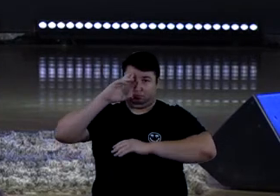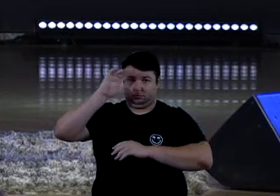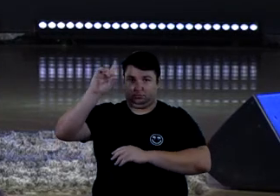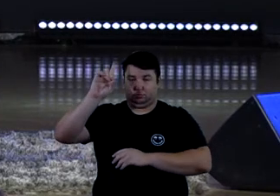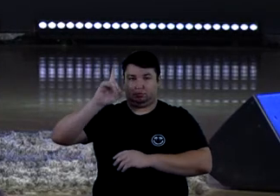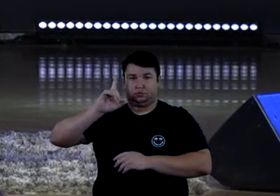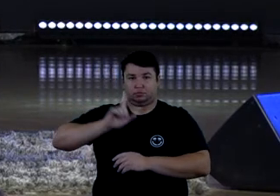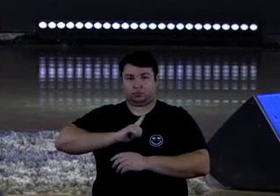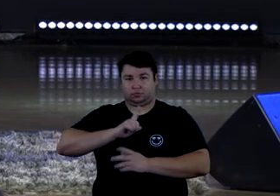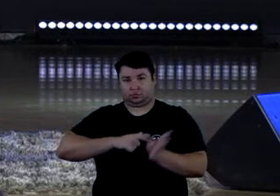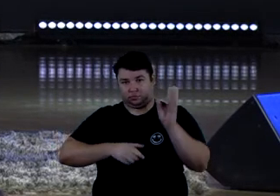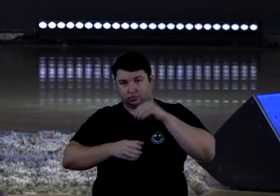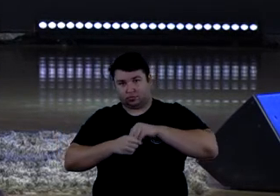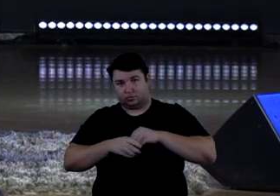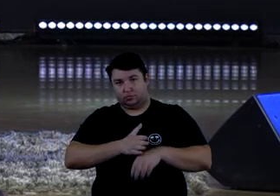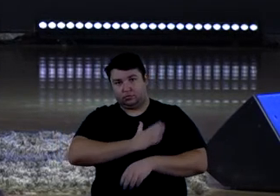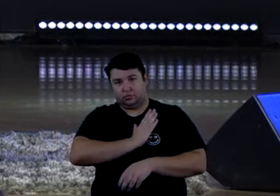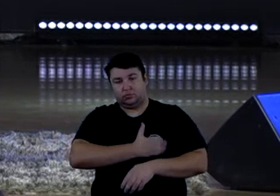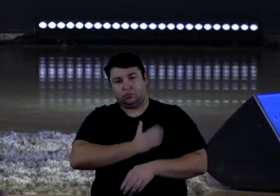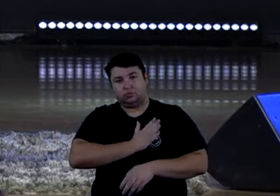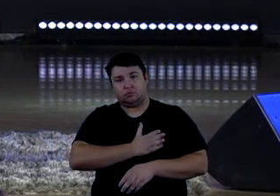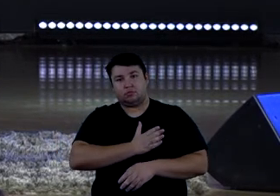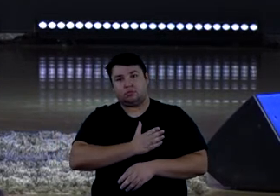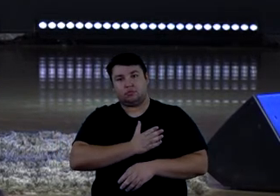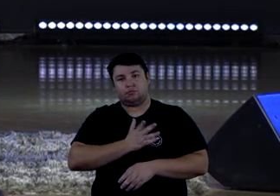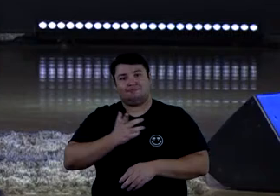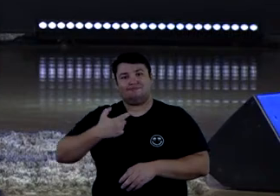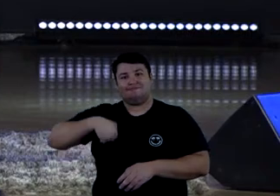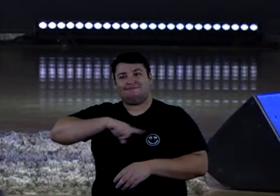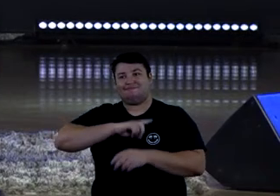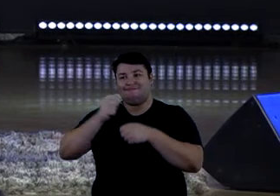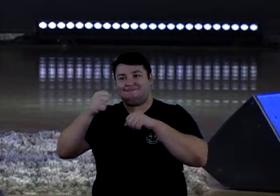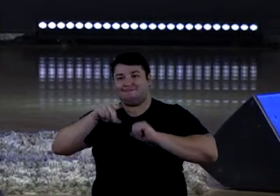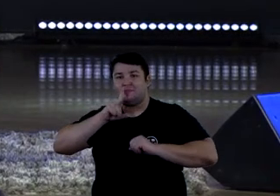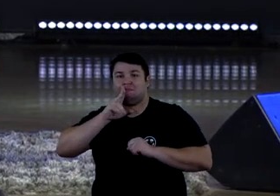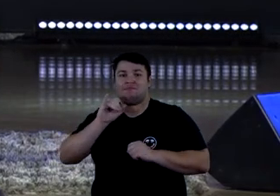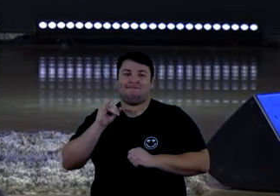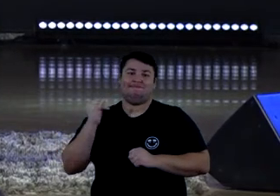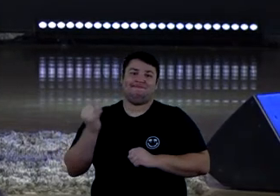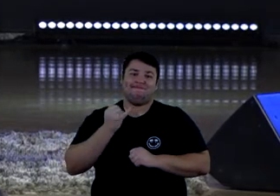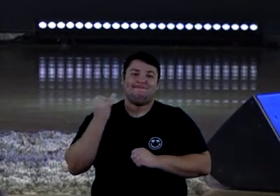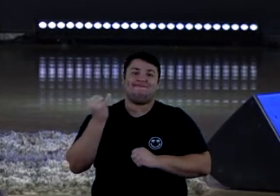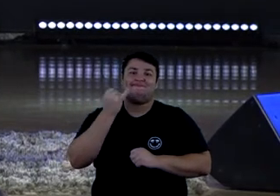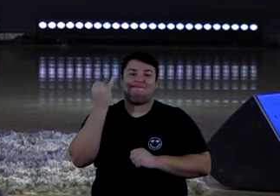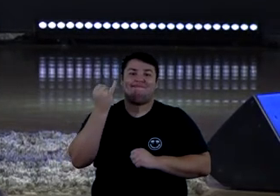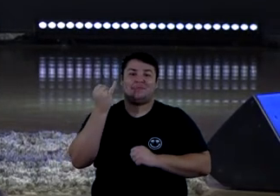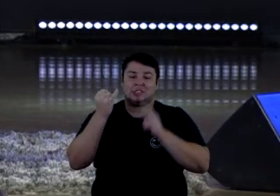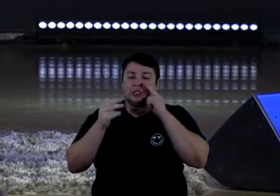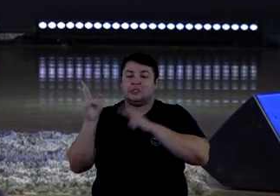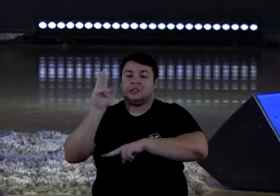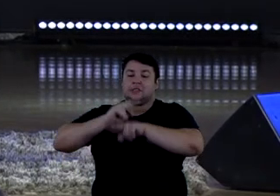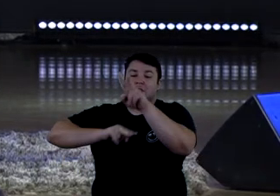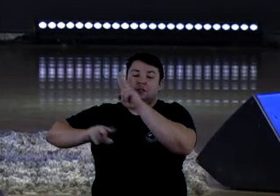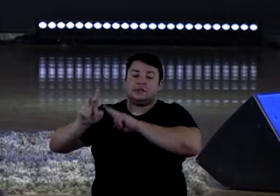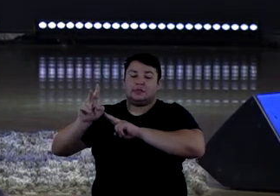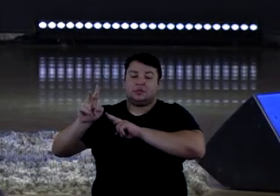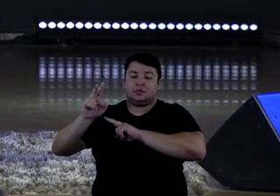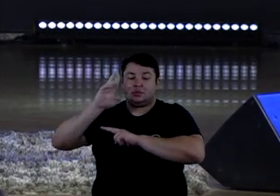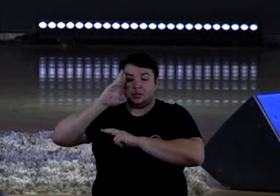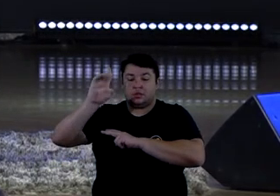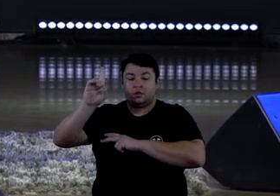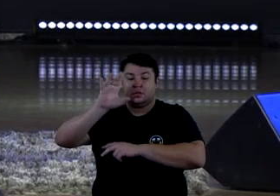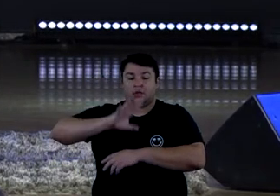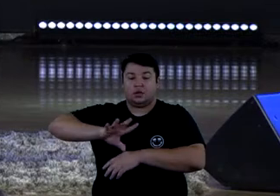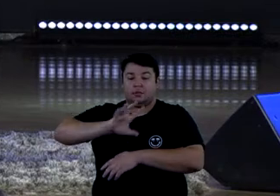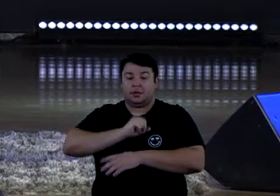em seu coração. Nos dá sensibilidade para ouvir as prioridades do Senhor e da Tua amada igreja nesses dias,